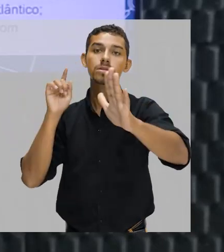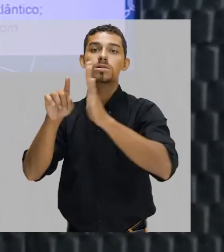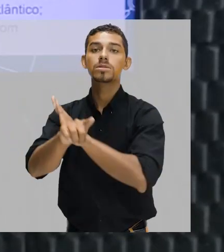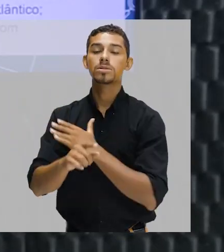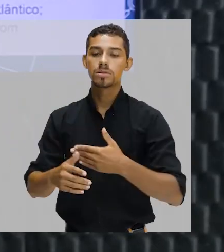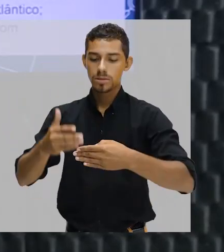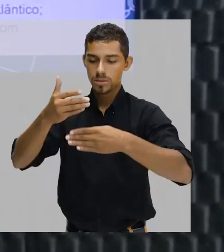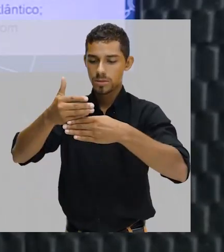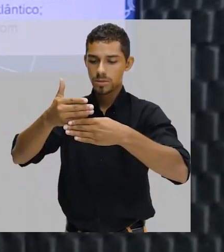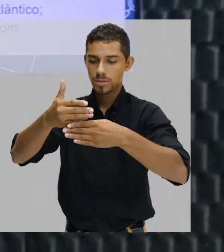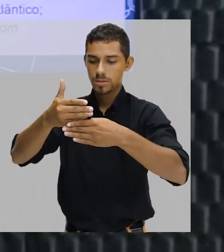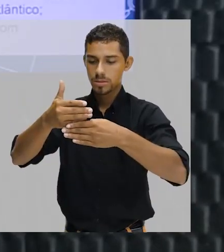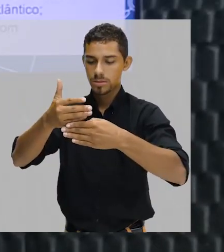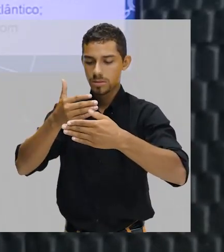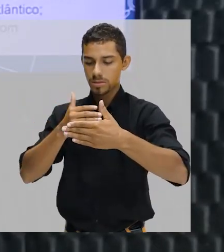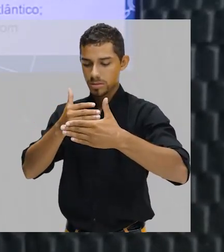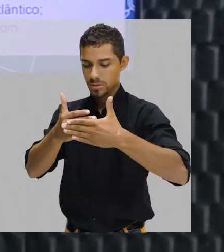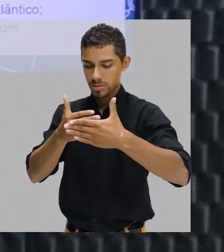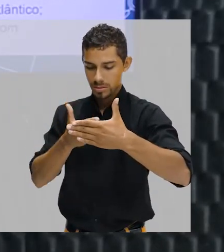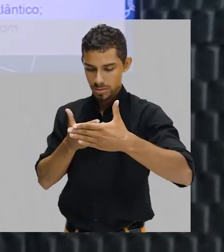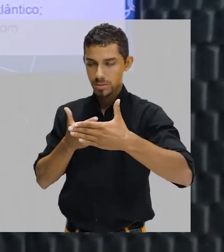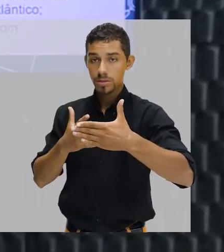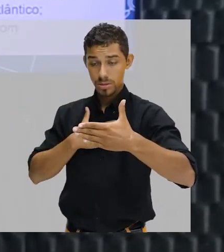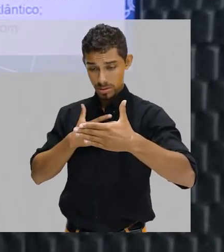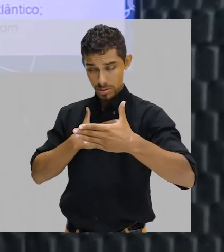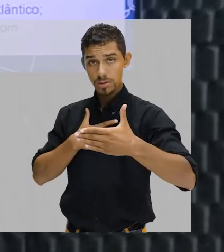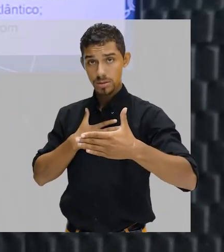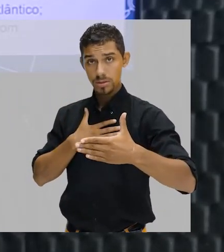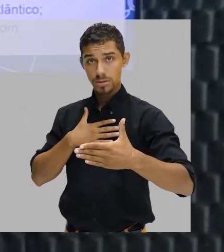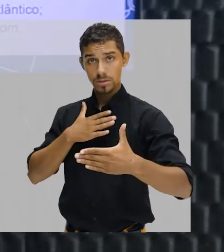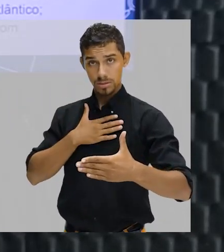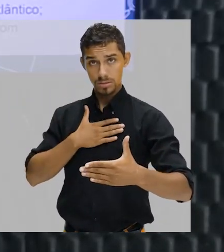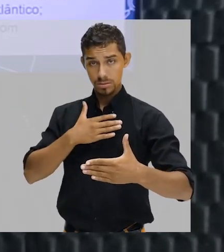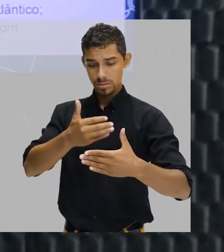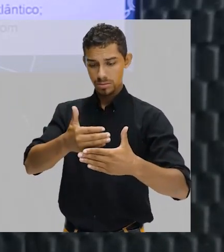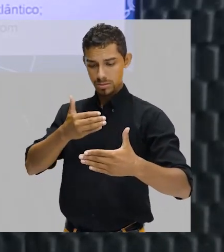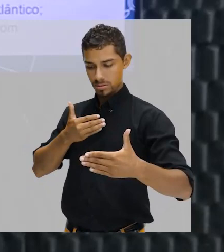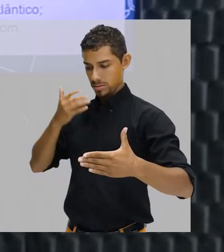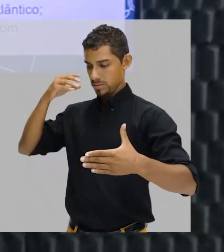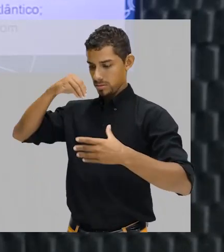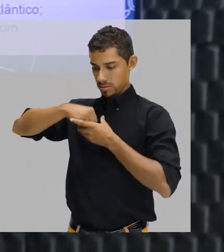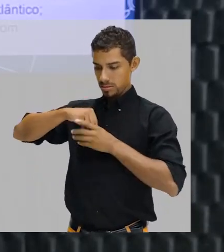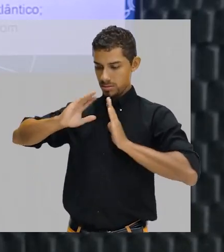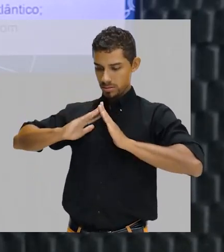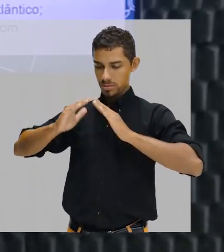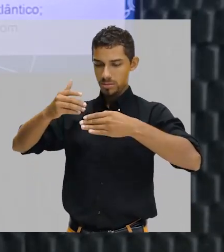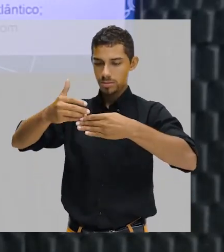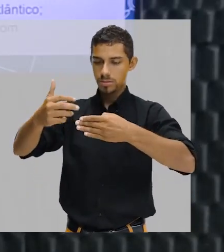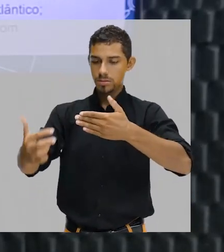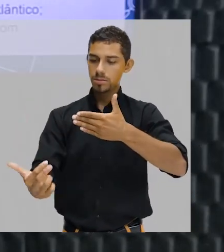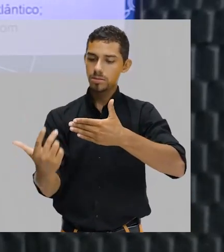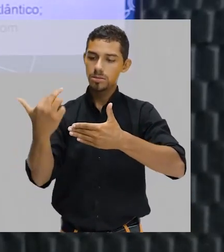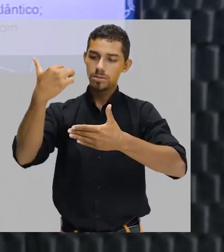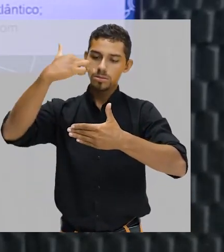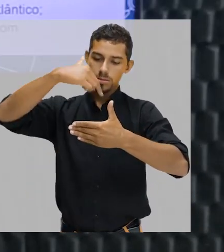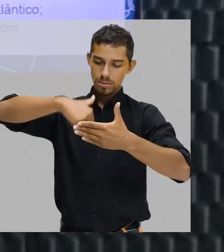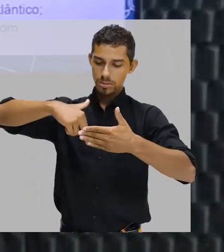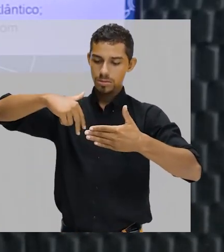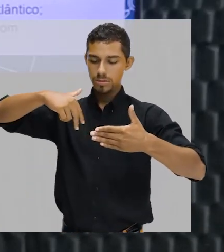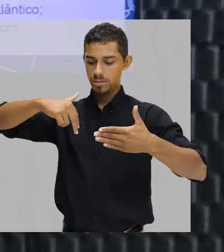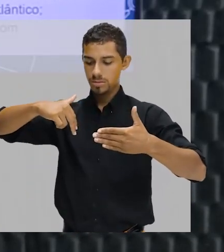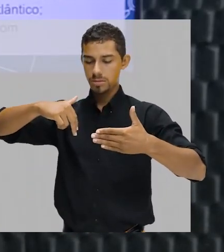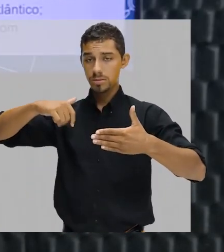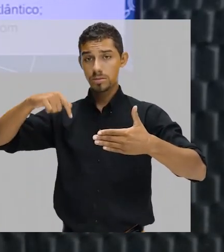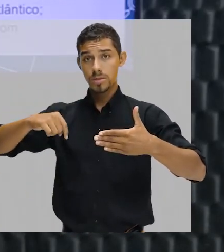pergunto, entre a casa, ali a área do terraço, tudo que está ali dentro não pertence a ti? Pertence. Imagina, por exemplo, se alguém pula um muro da tua casa e fica ali no